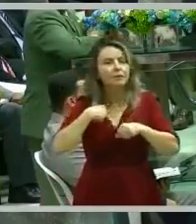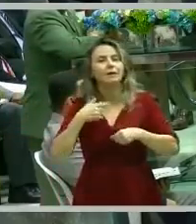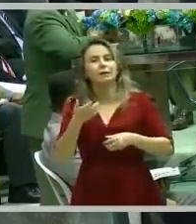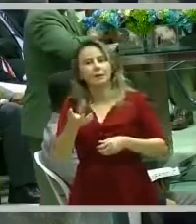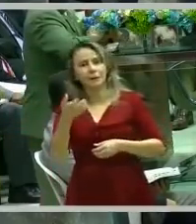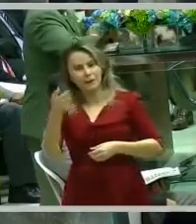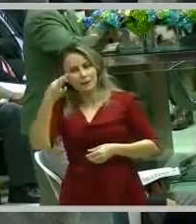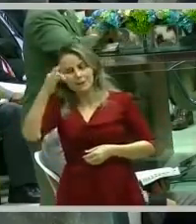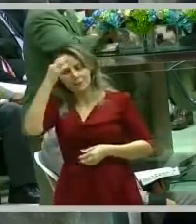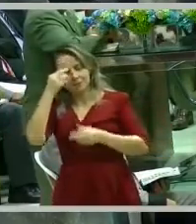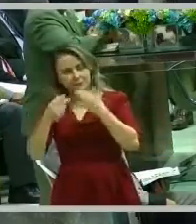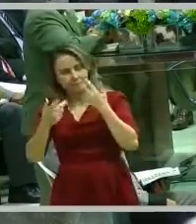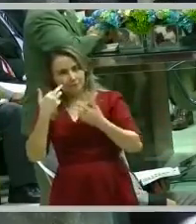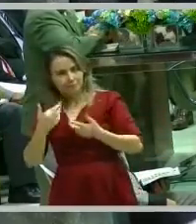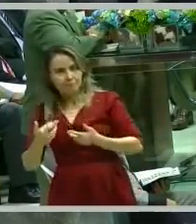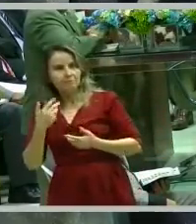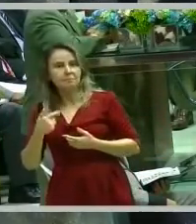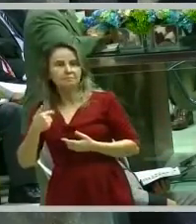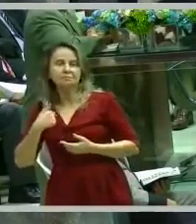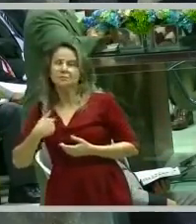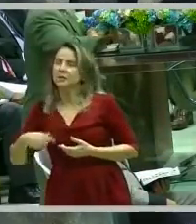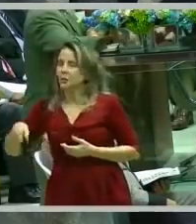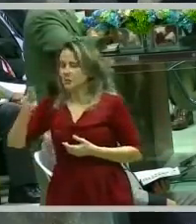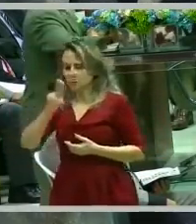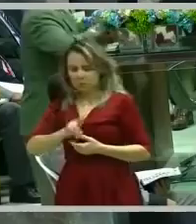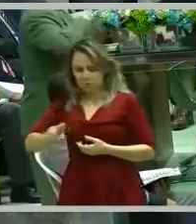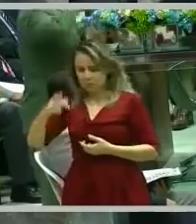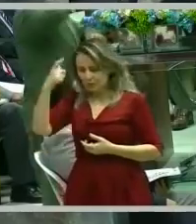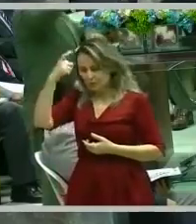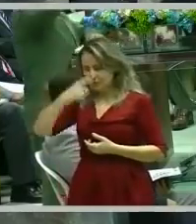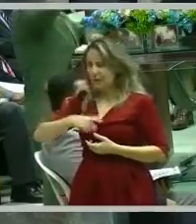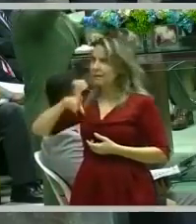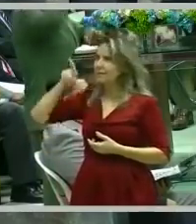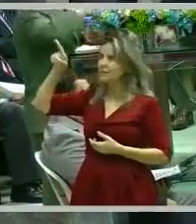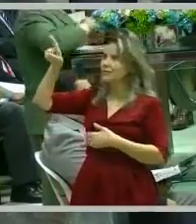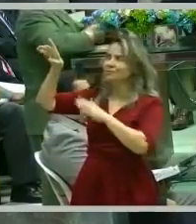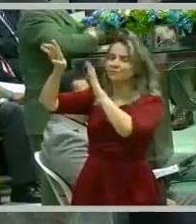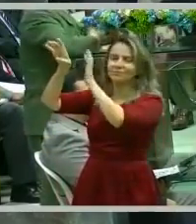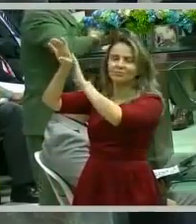um crente dominado, usado pelo Espírito Santo de Deus.